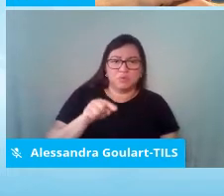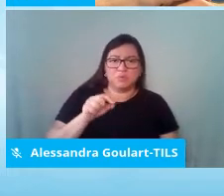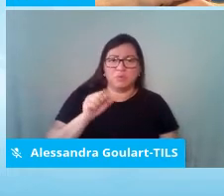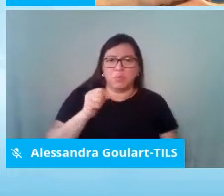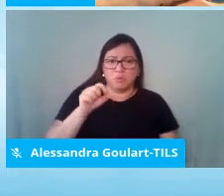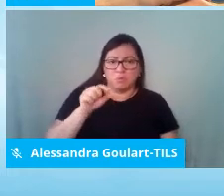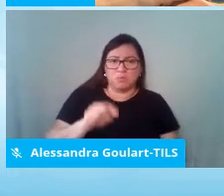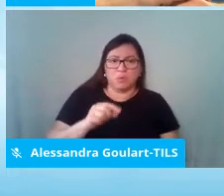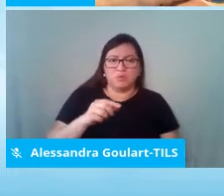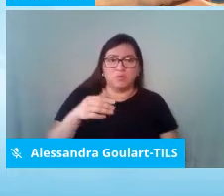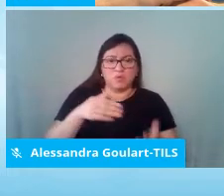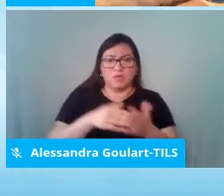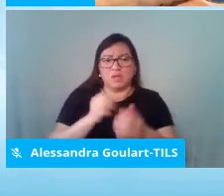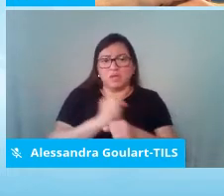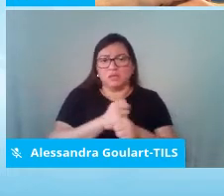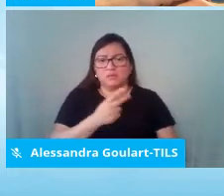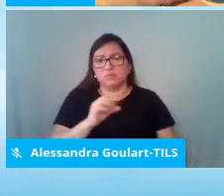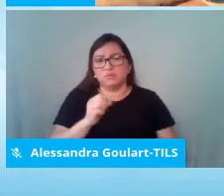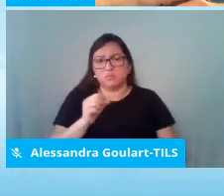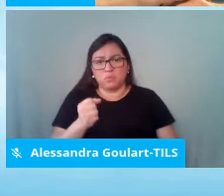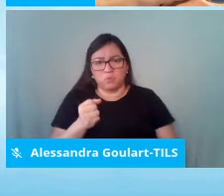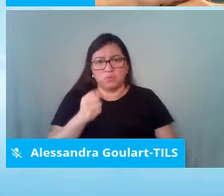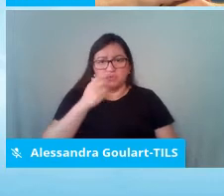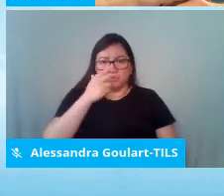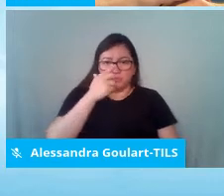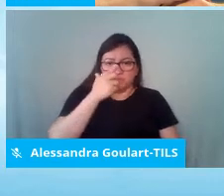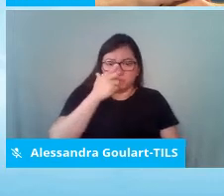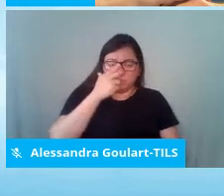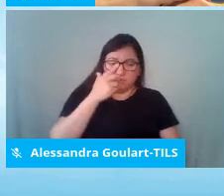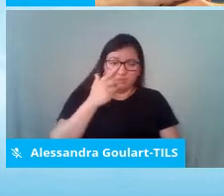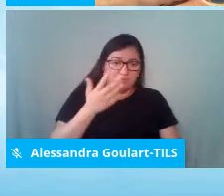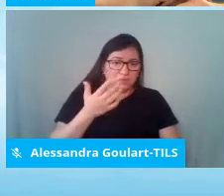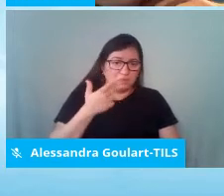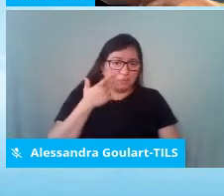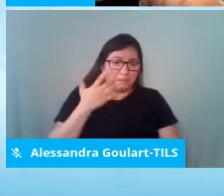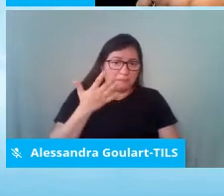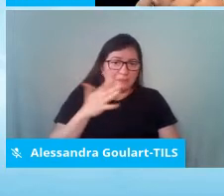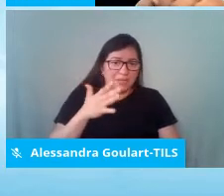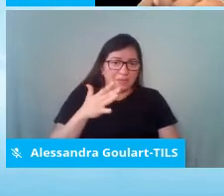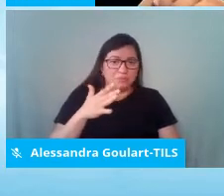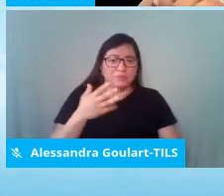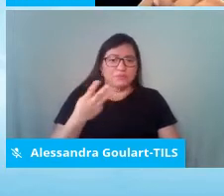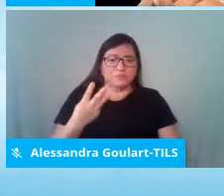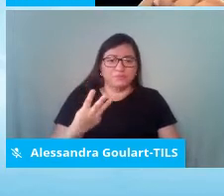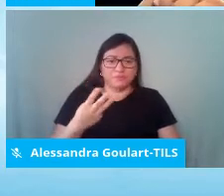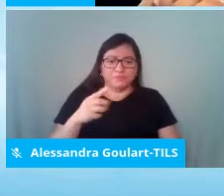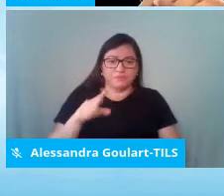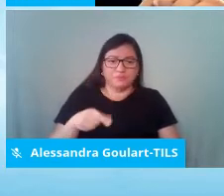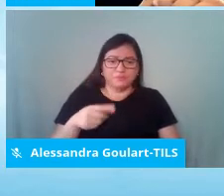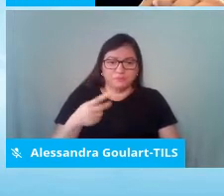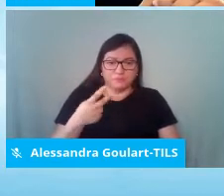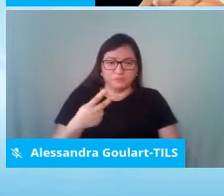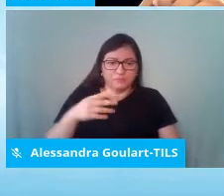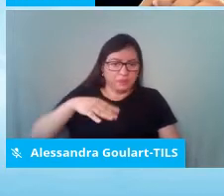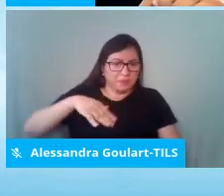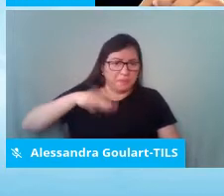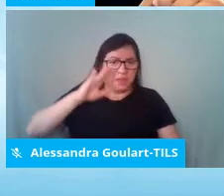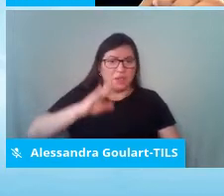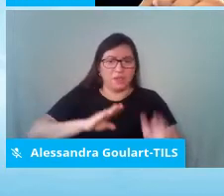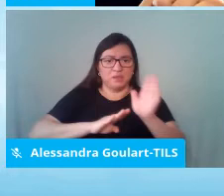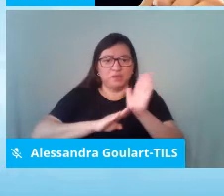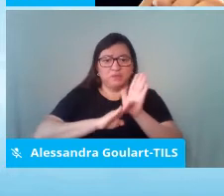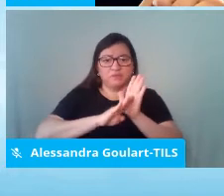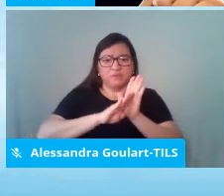de sífilis na gestação, ela é 3,2 vezes maior do que a taxa do resto